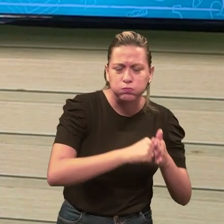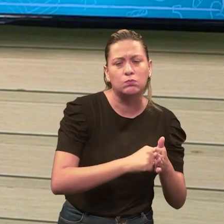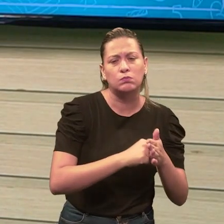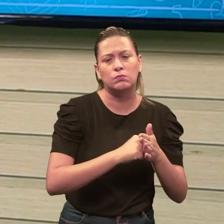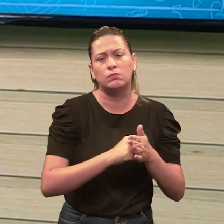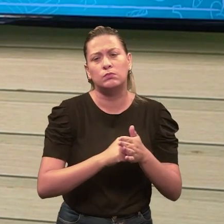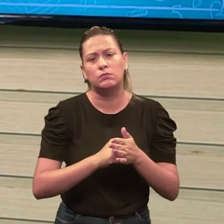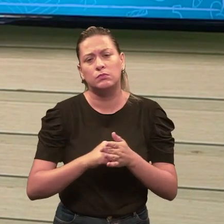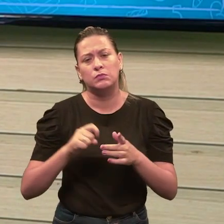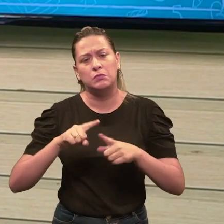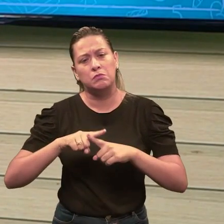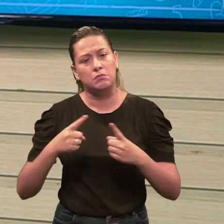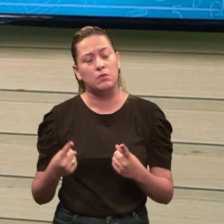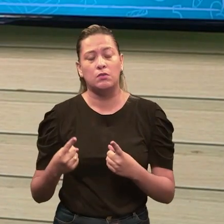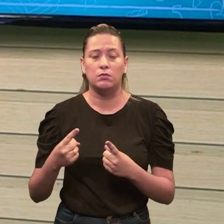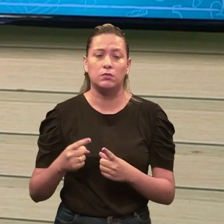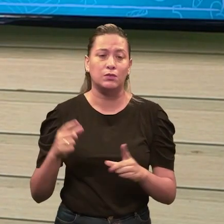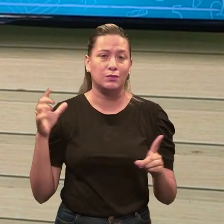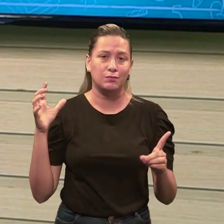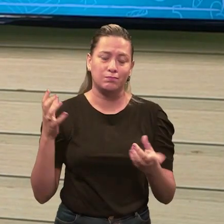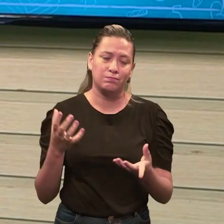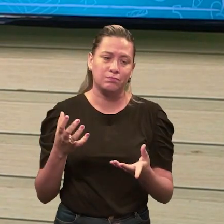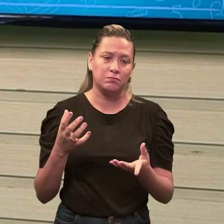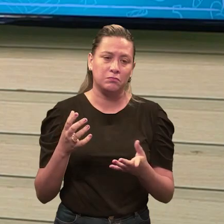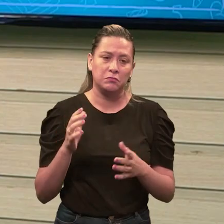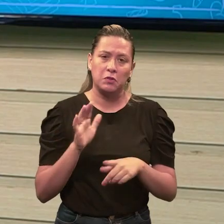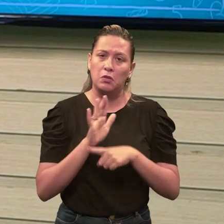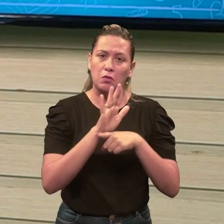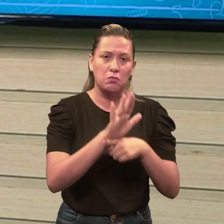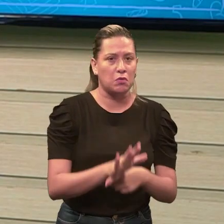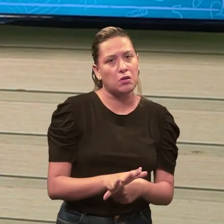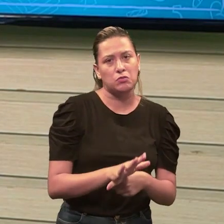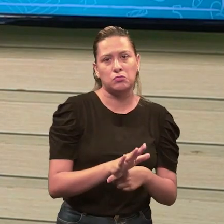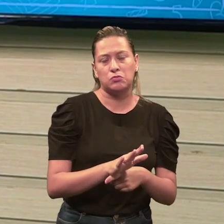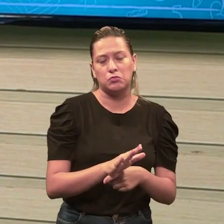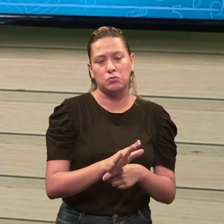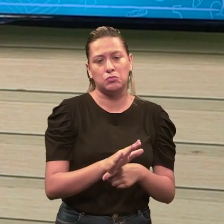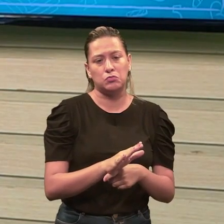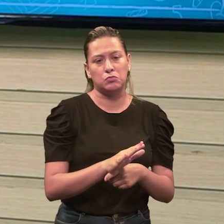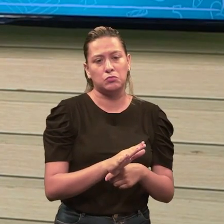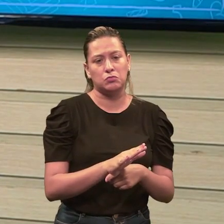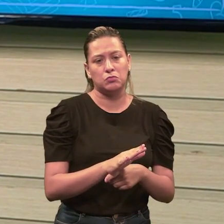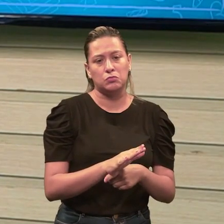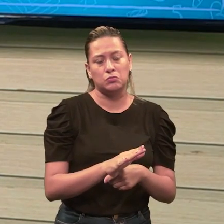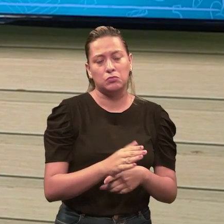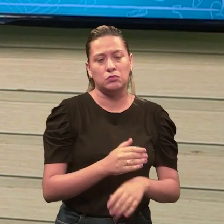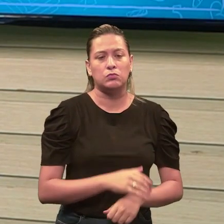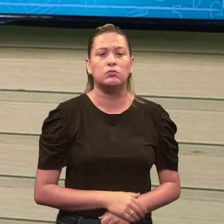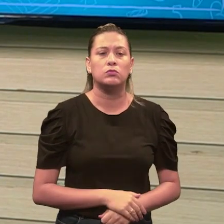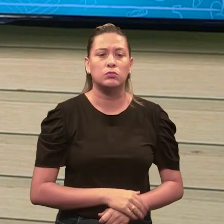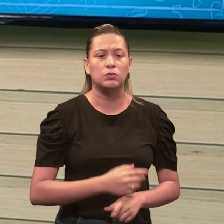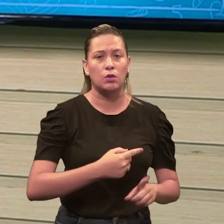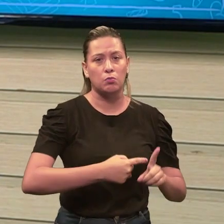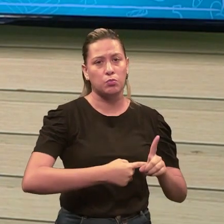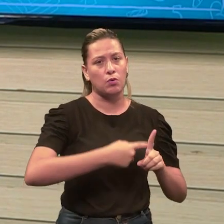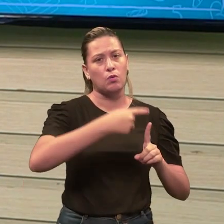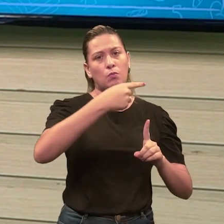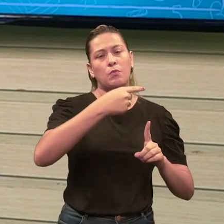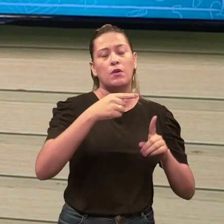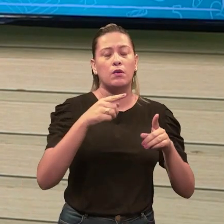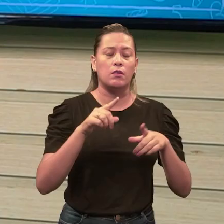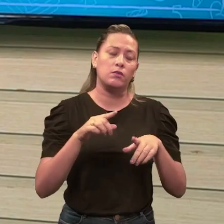mas eles não contribuem nem para o aumento nem para a diminuição. Eles interagem, mas de uma forma